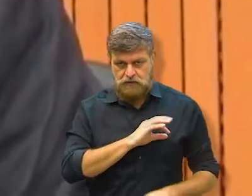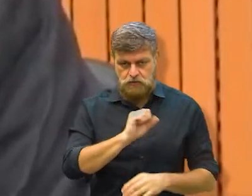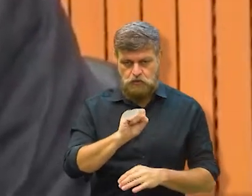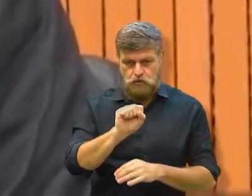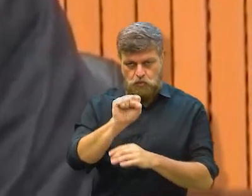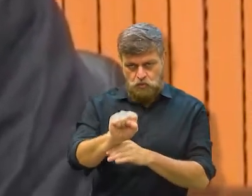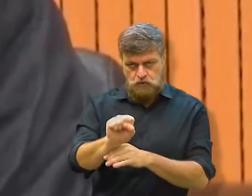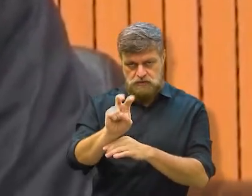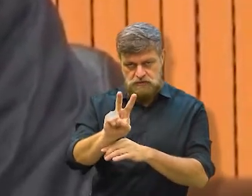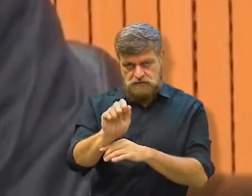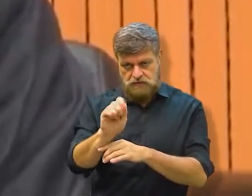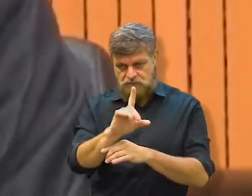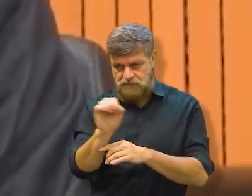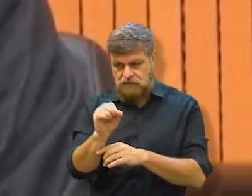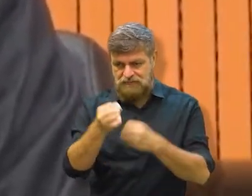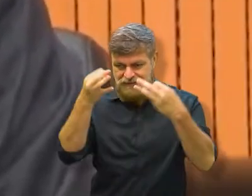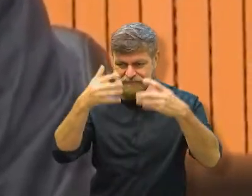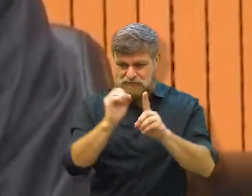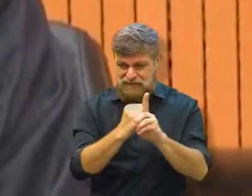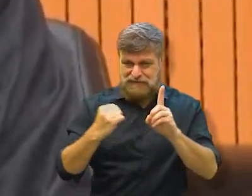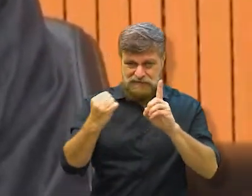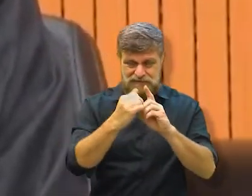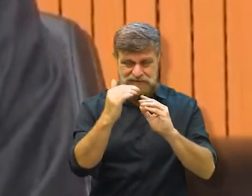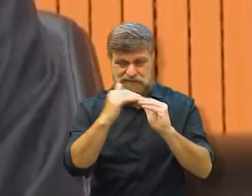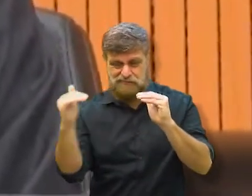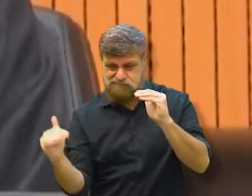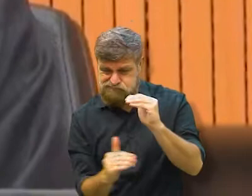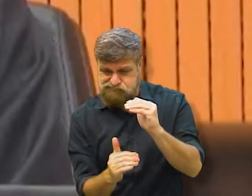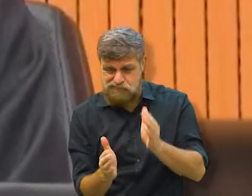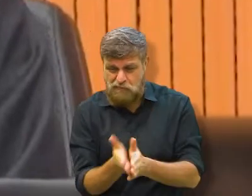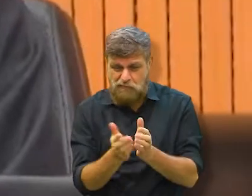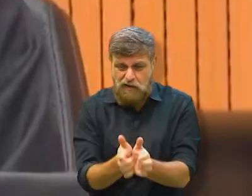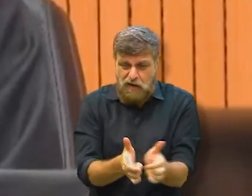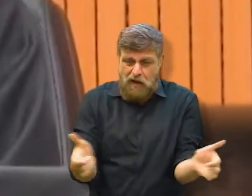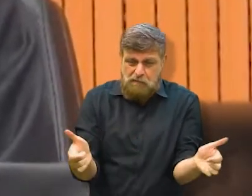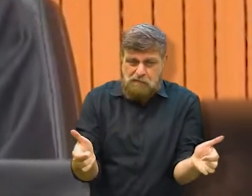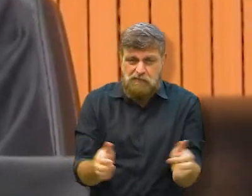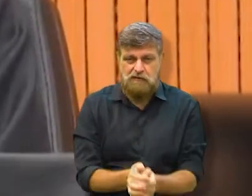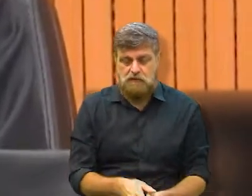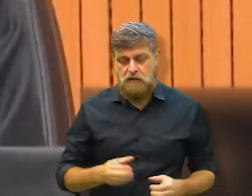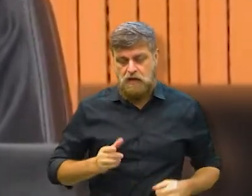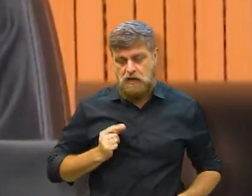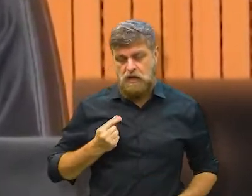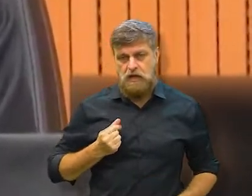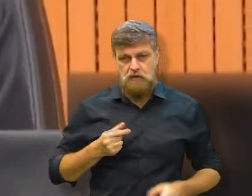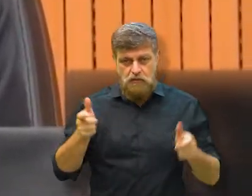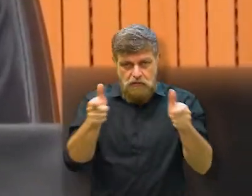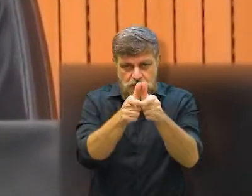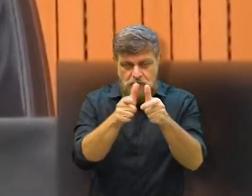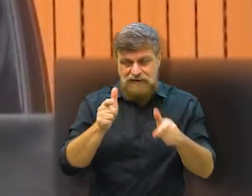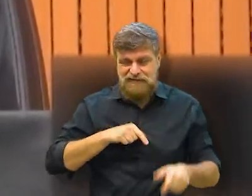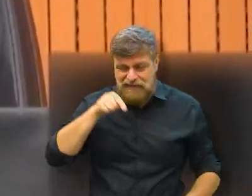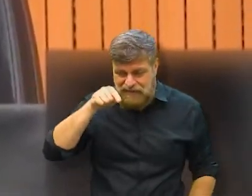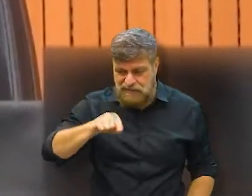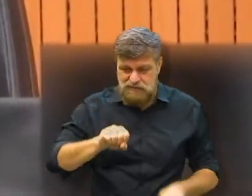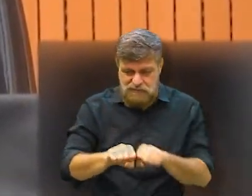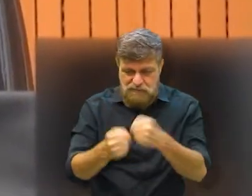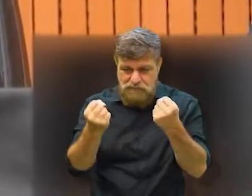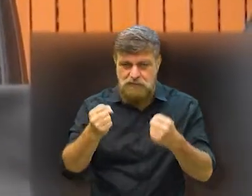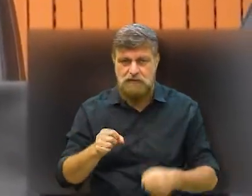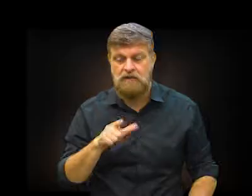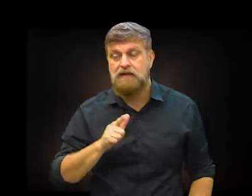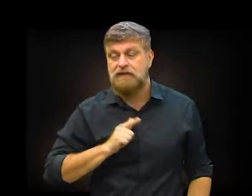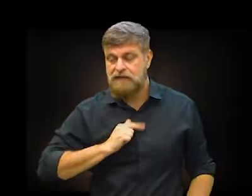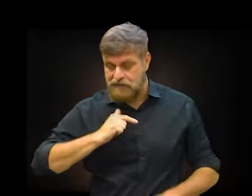Oswaldo Dias Júnior comentou a desigualdade social existente em Campinas e que isso poderia oferecer ainda mais danos à